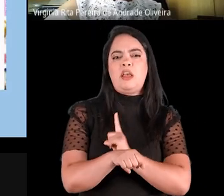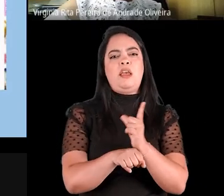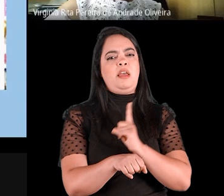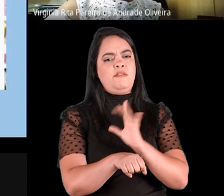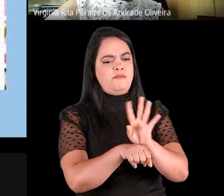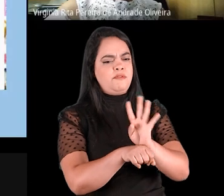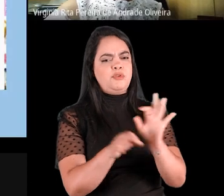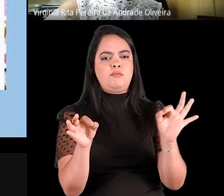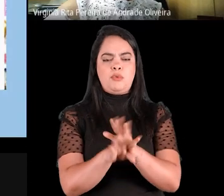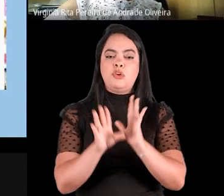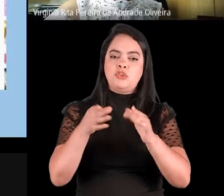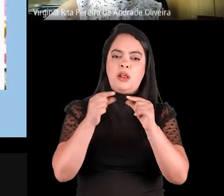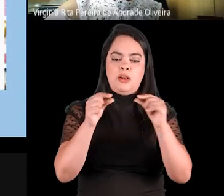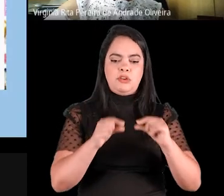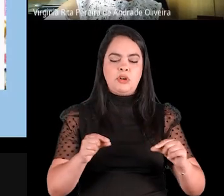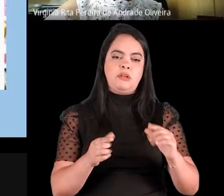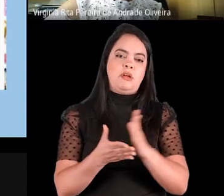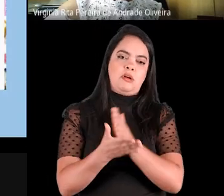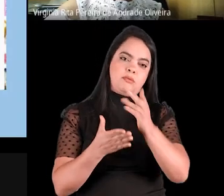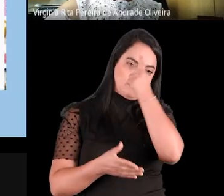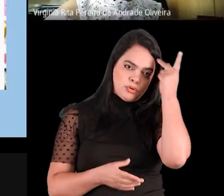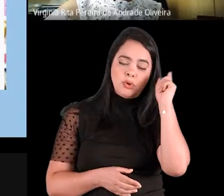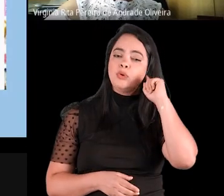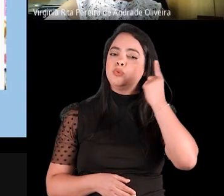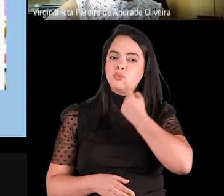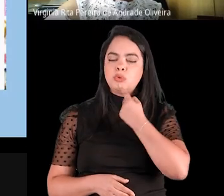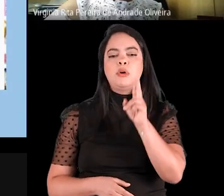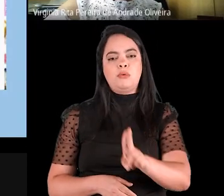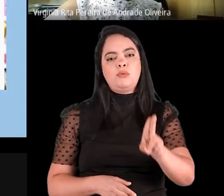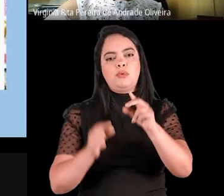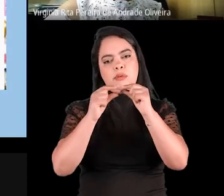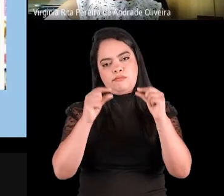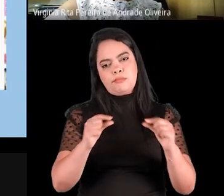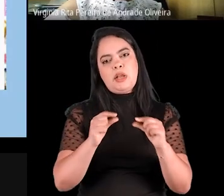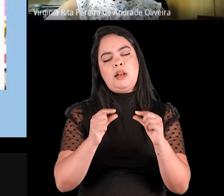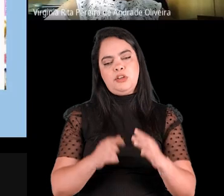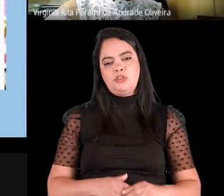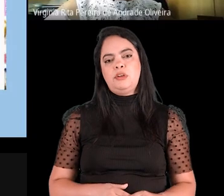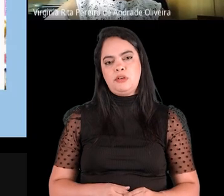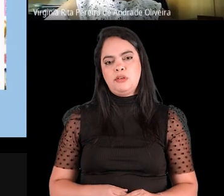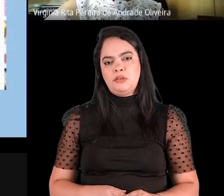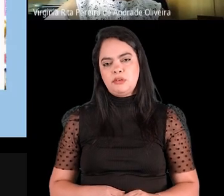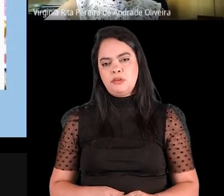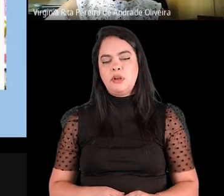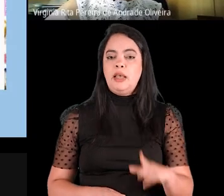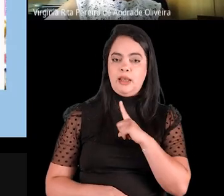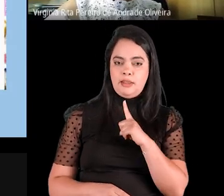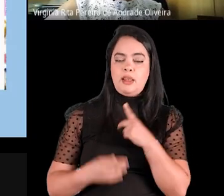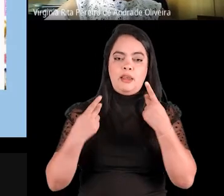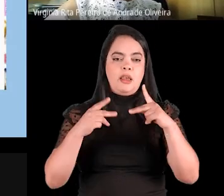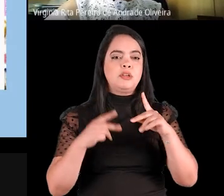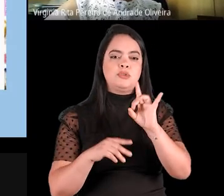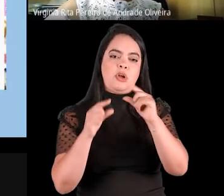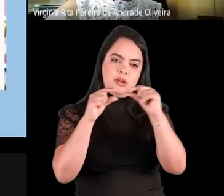inserido. Algumas pessoas com surdez fazem uso dele também. Então, esse também é um outro material, mas aí ele vai trazer na perspectiva